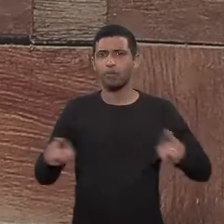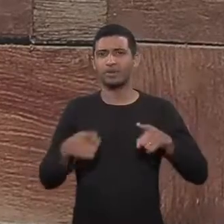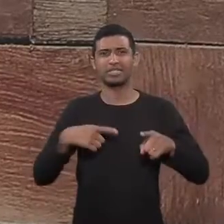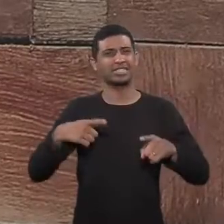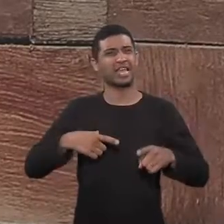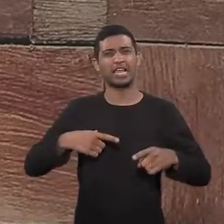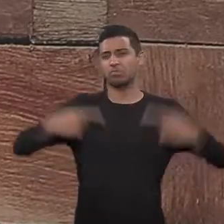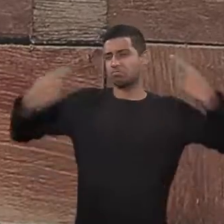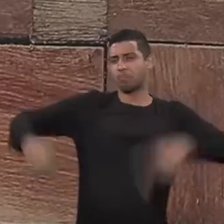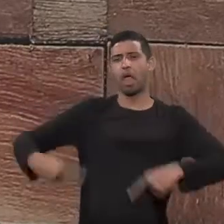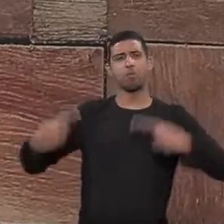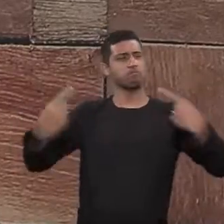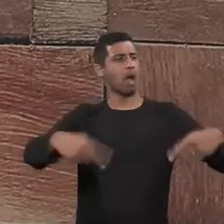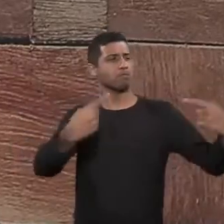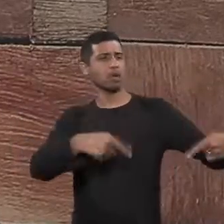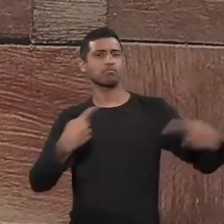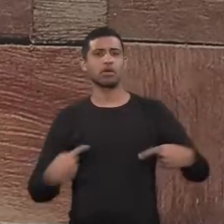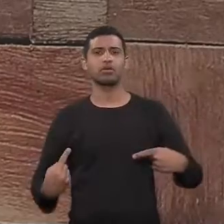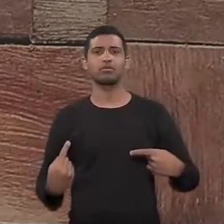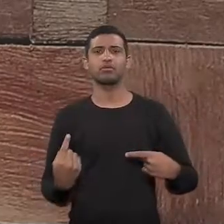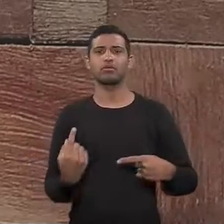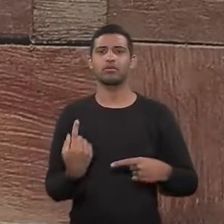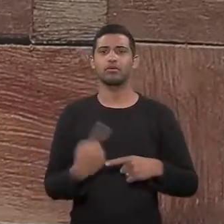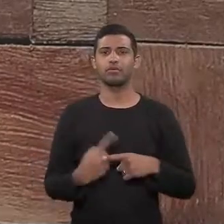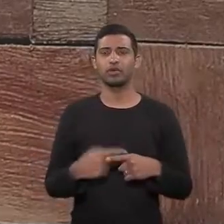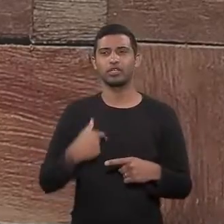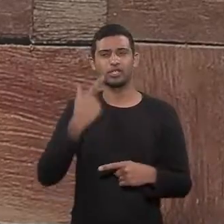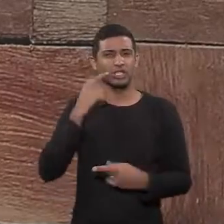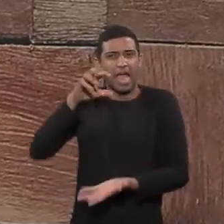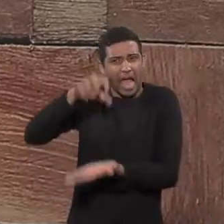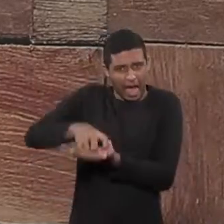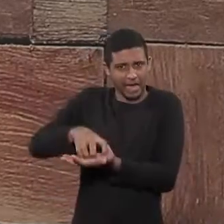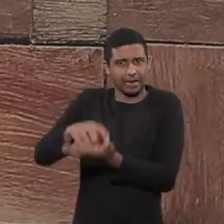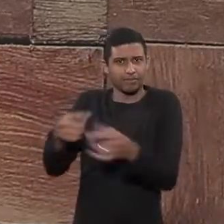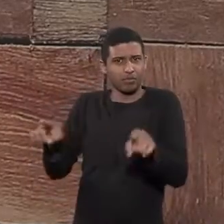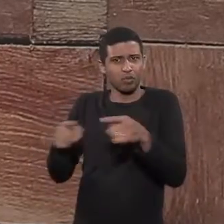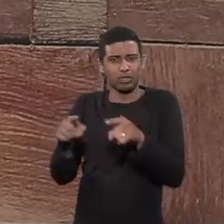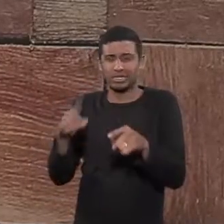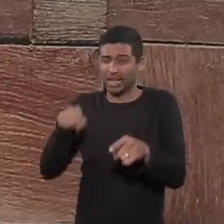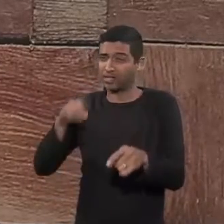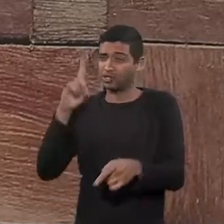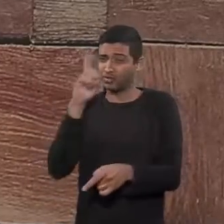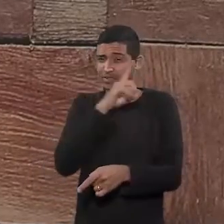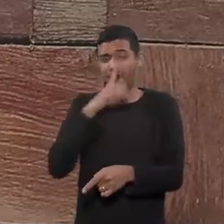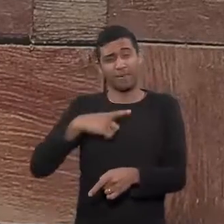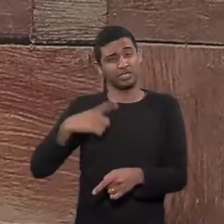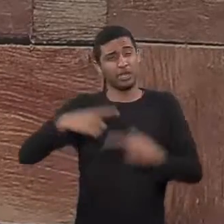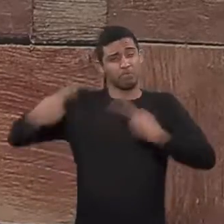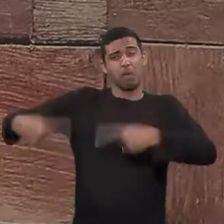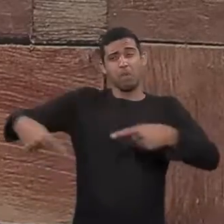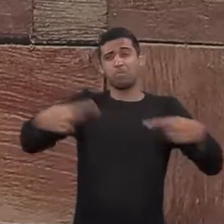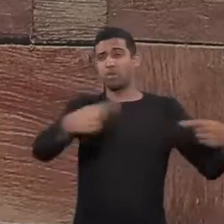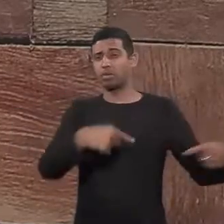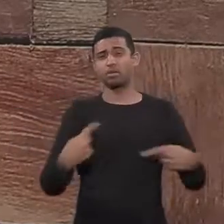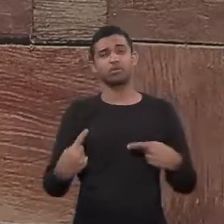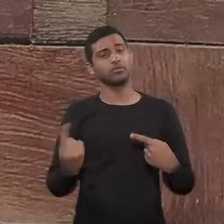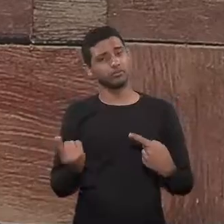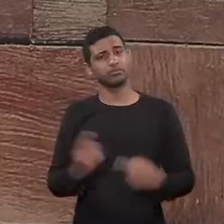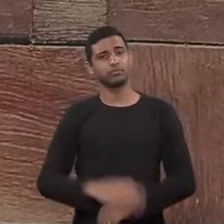muita concorrência, porque apesar do mercado também ser difícil, mas existe uma concorrência muito grande. Então, se